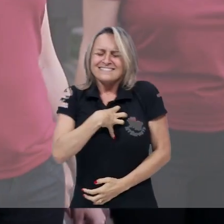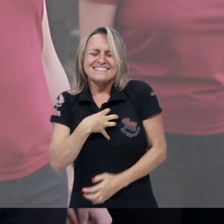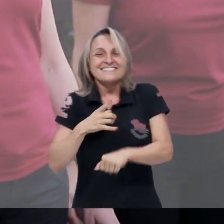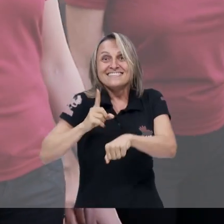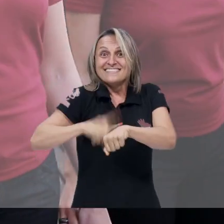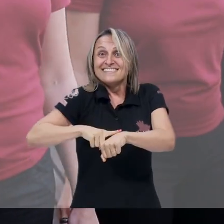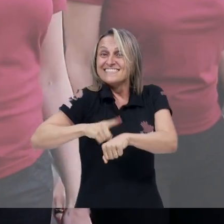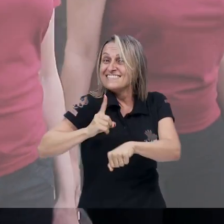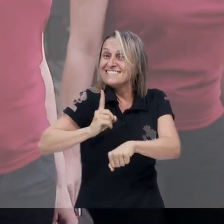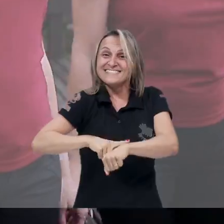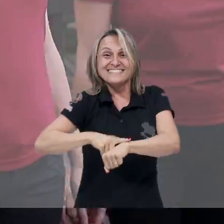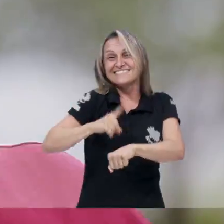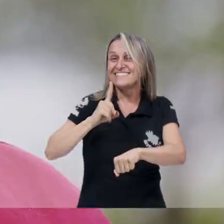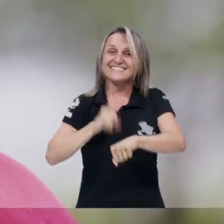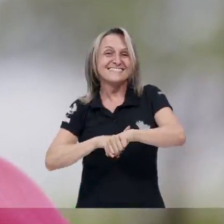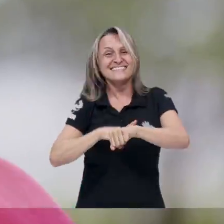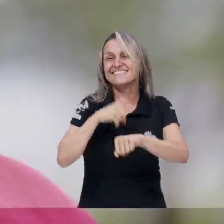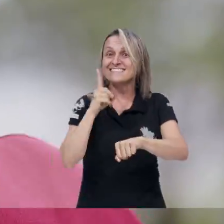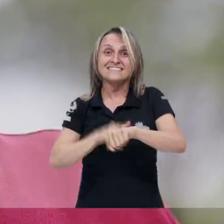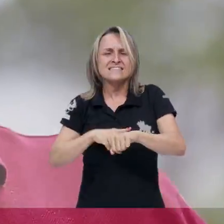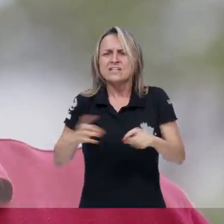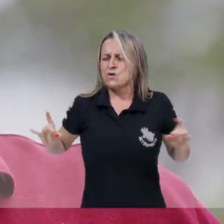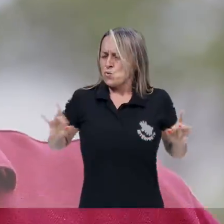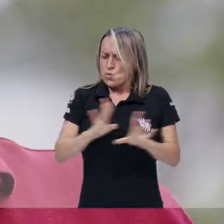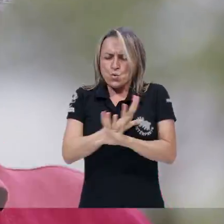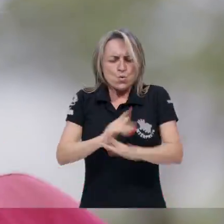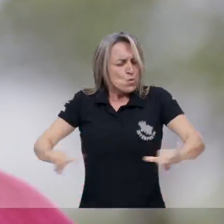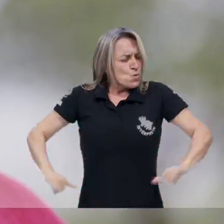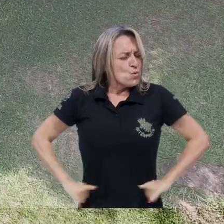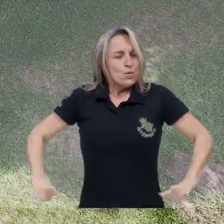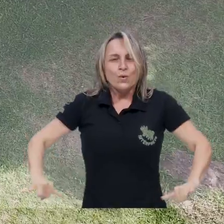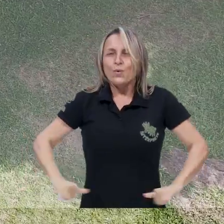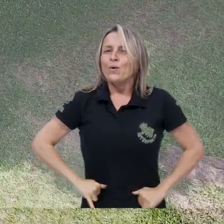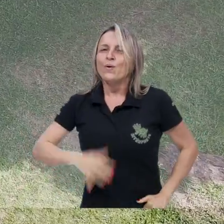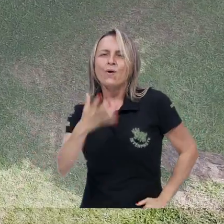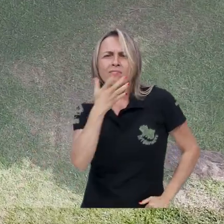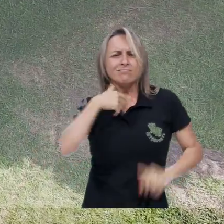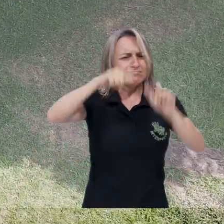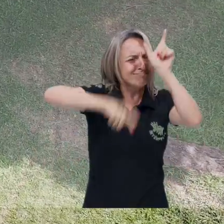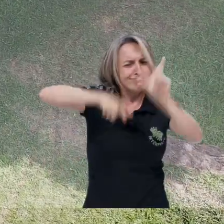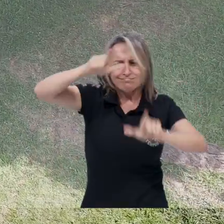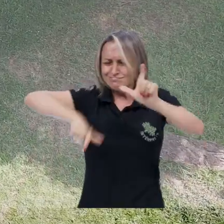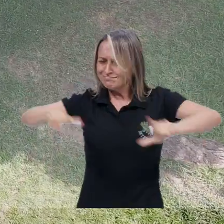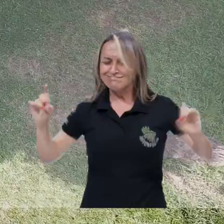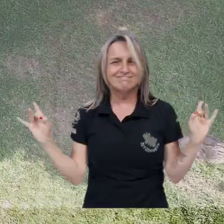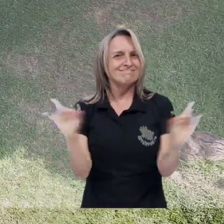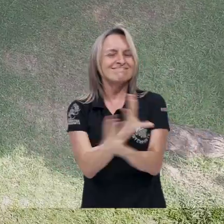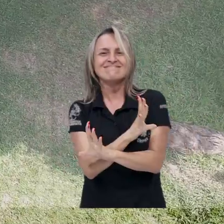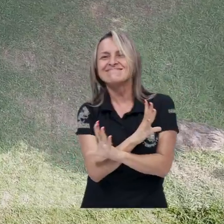chega o tempo De enxugar o pranto dos homens Se fazendo em mão